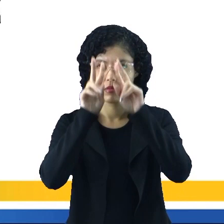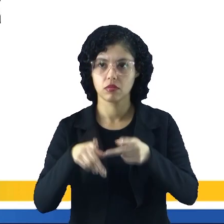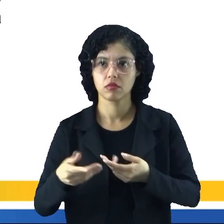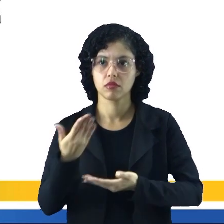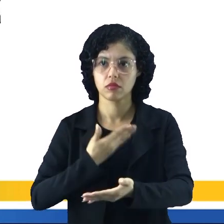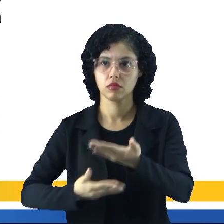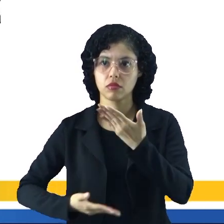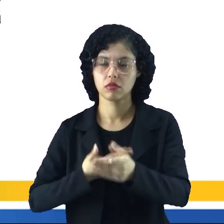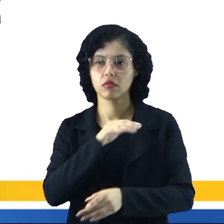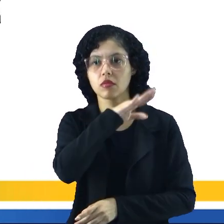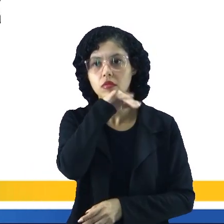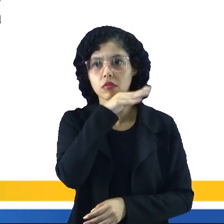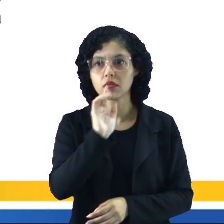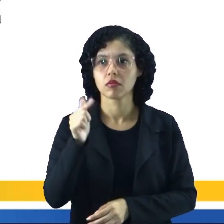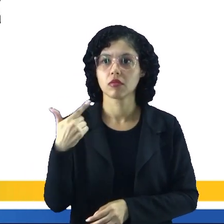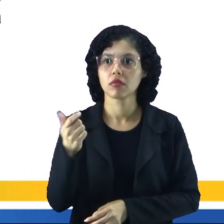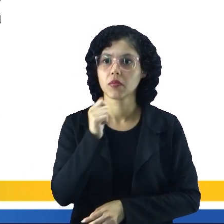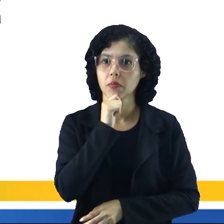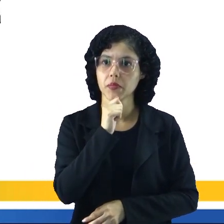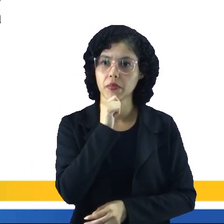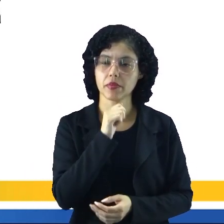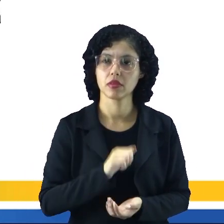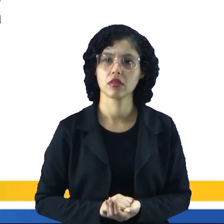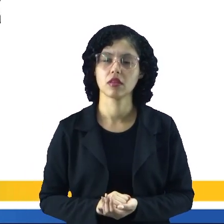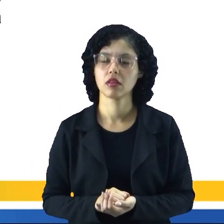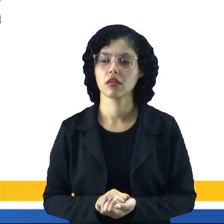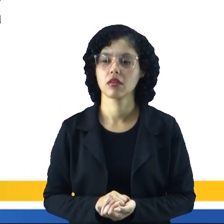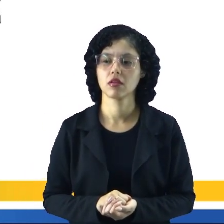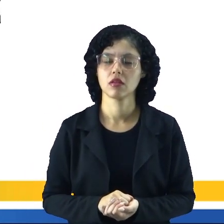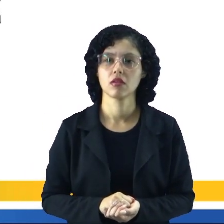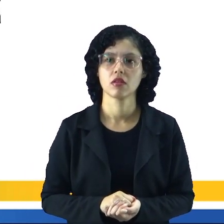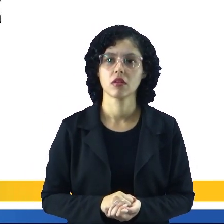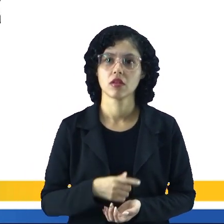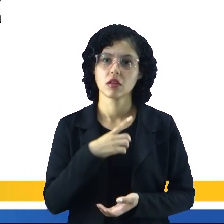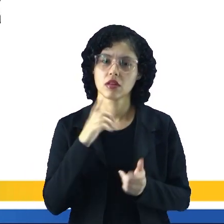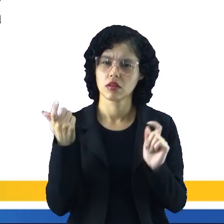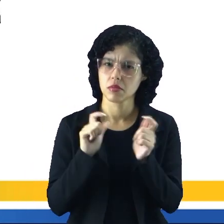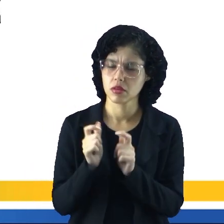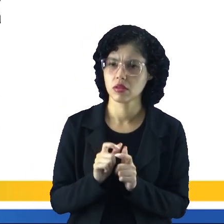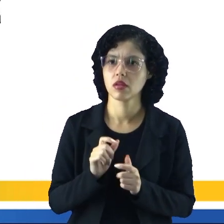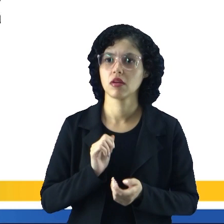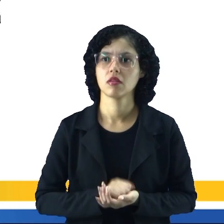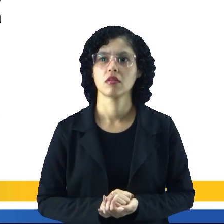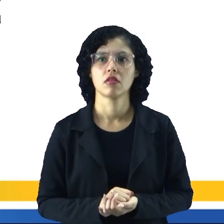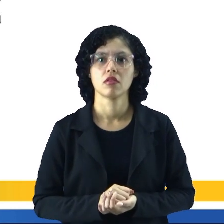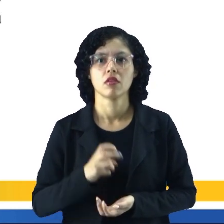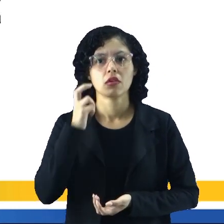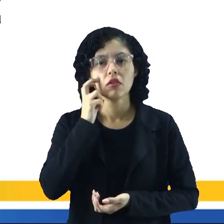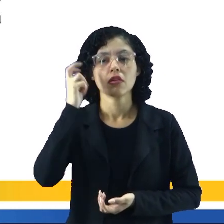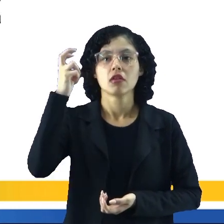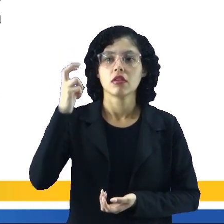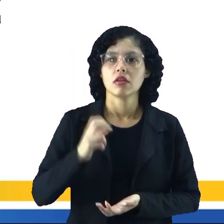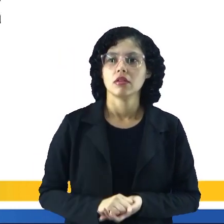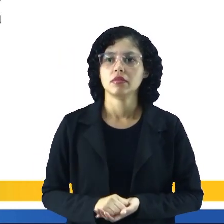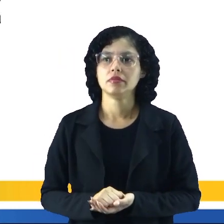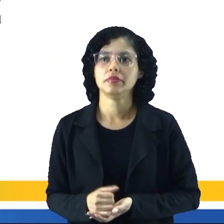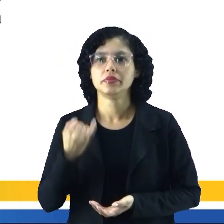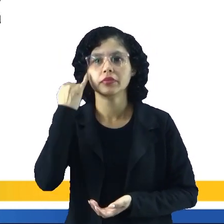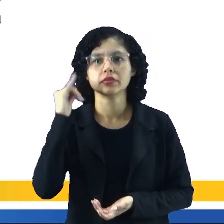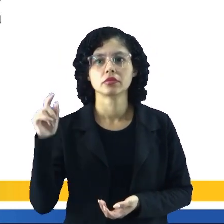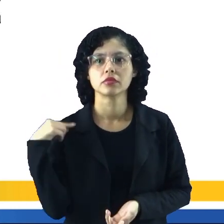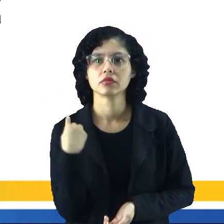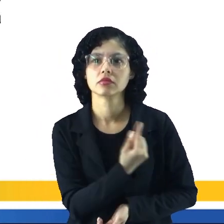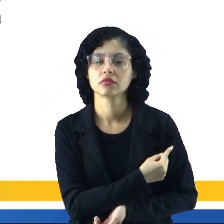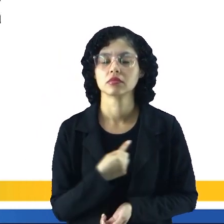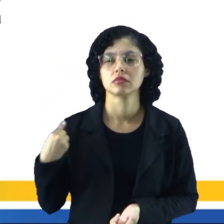são compartilhadas por outros animais ainda que em menor grau nós temos a inteligência a ideia